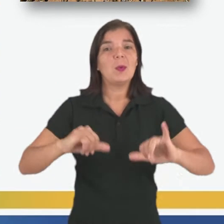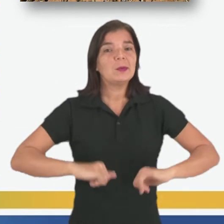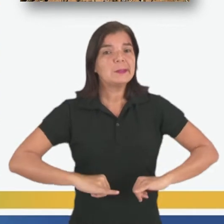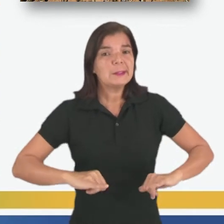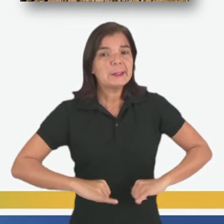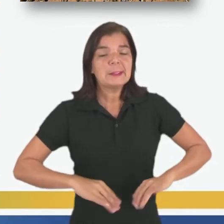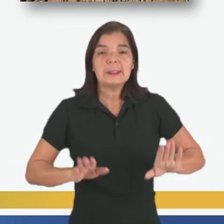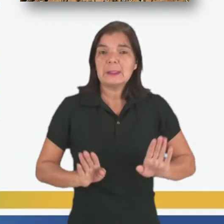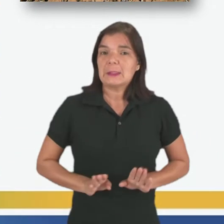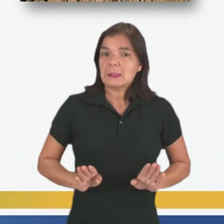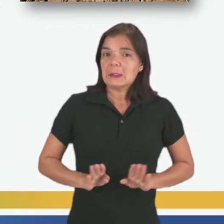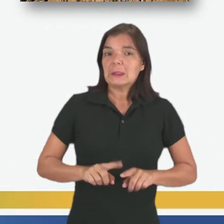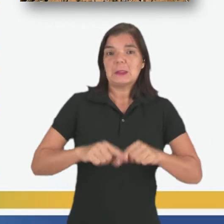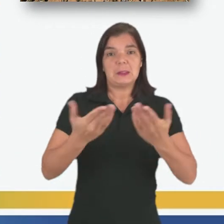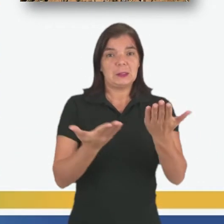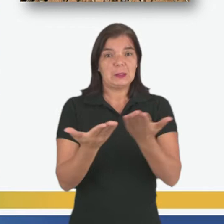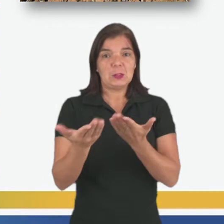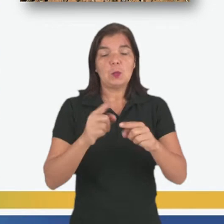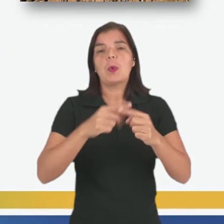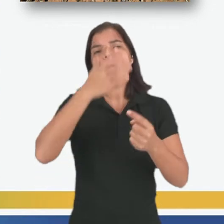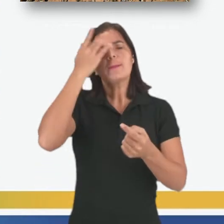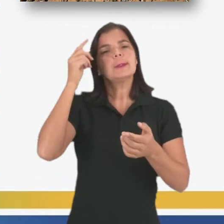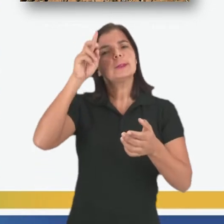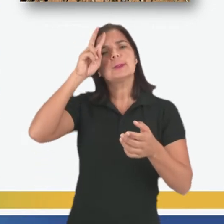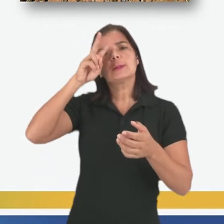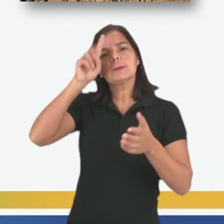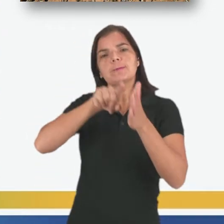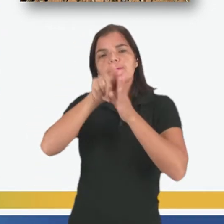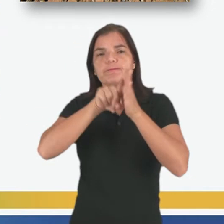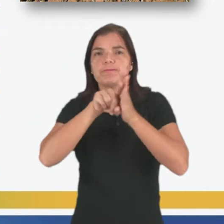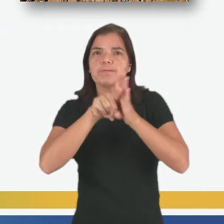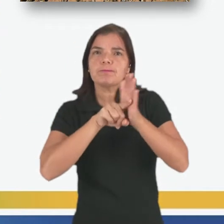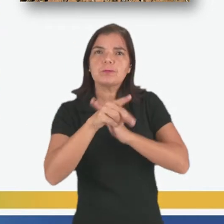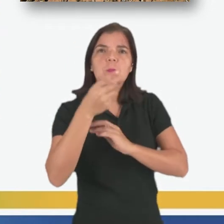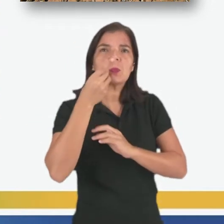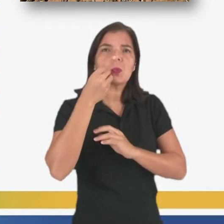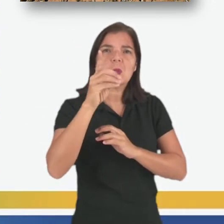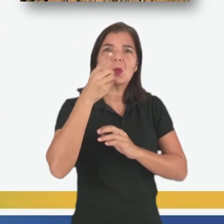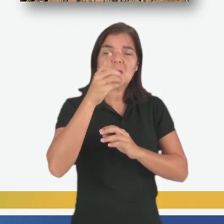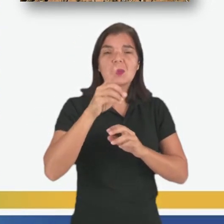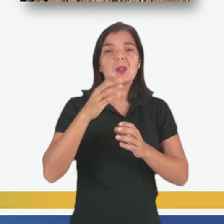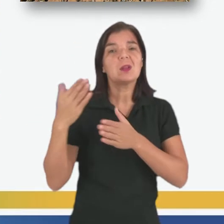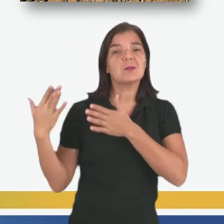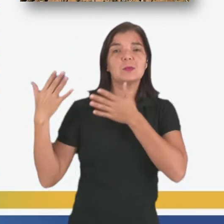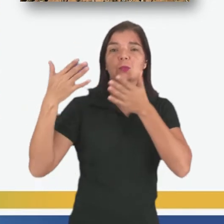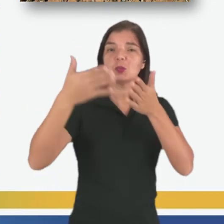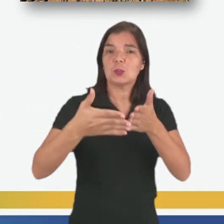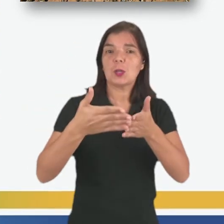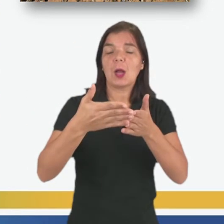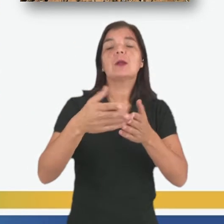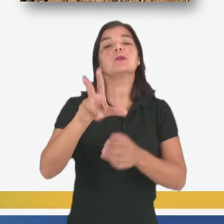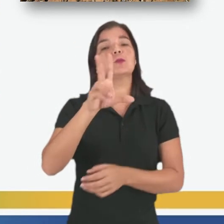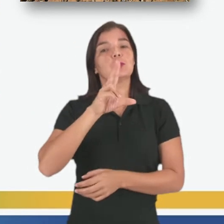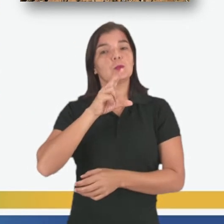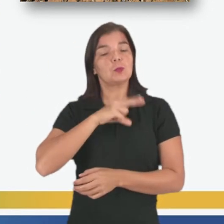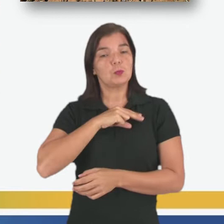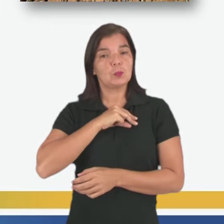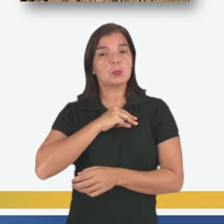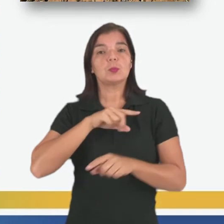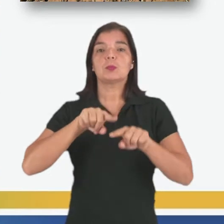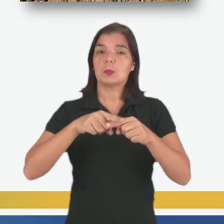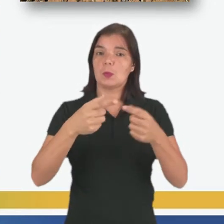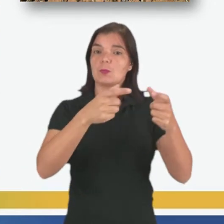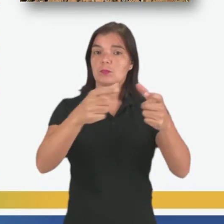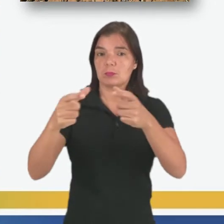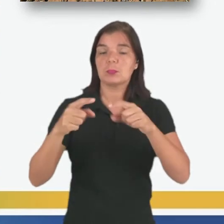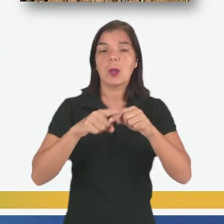Os relatos de pesquisadores e historiadores datam da época da colonização portuguesa na região.